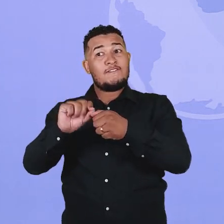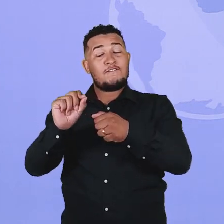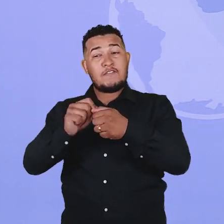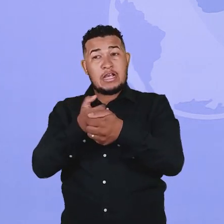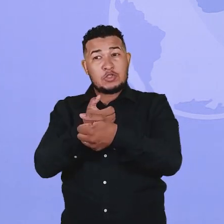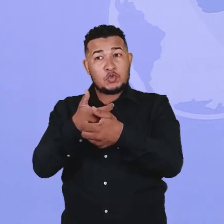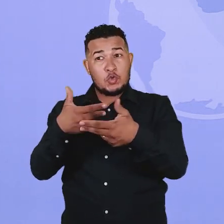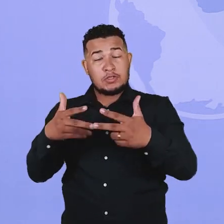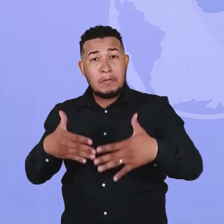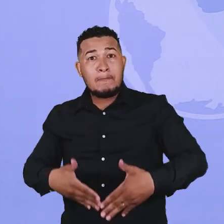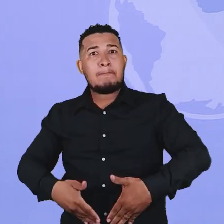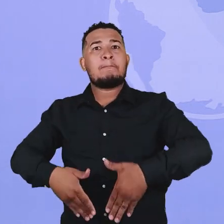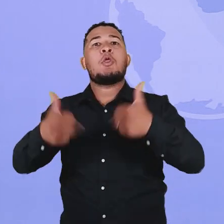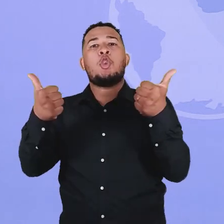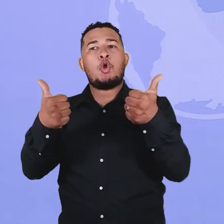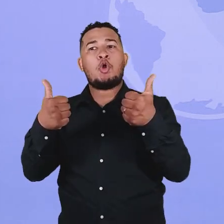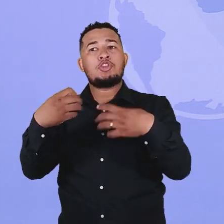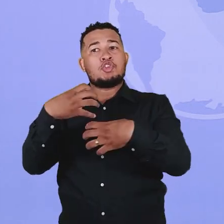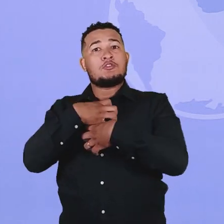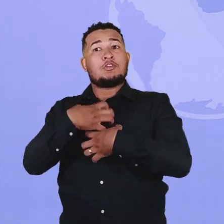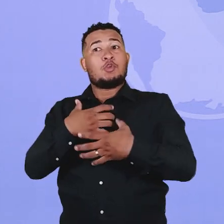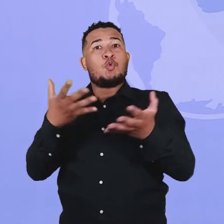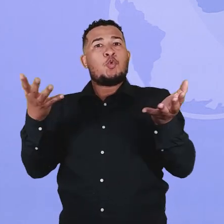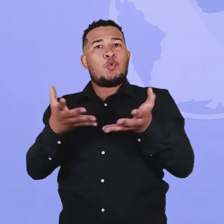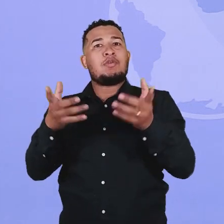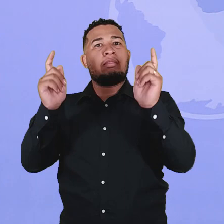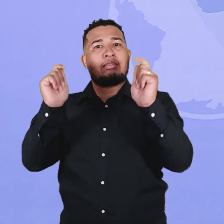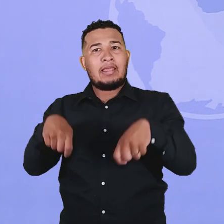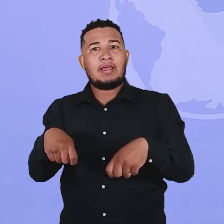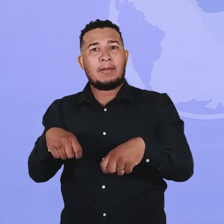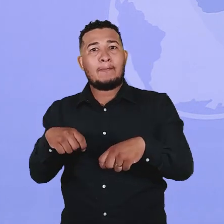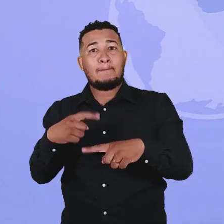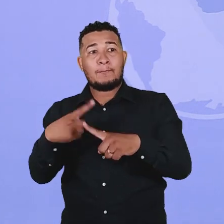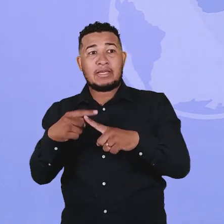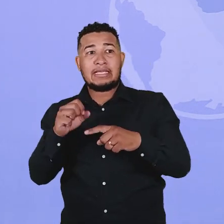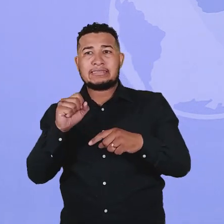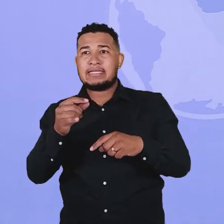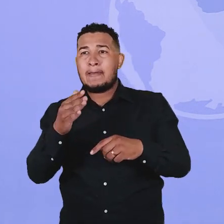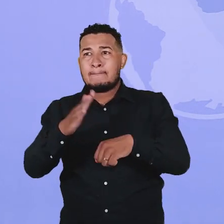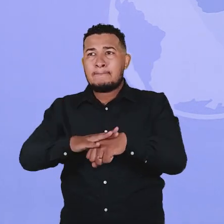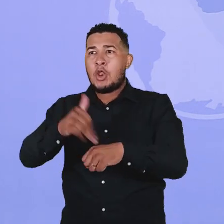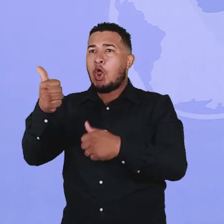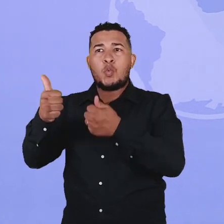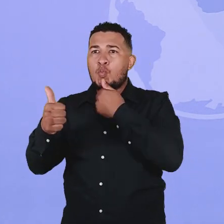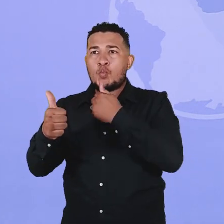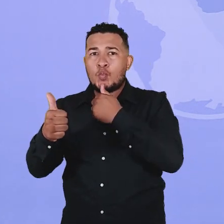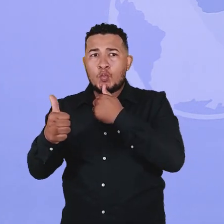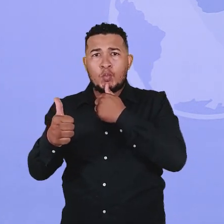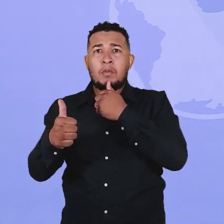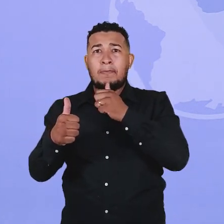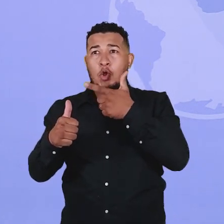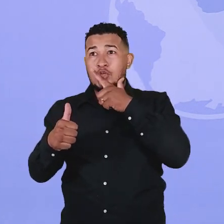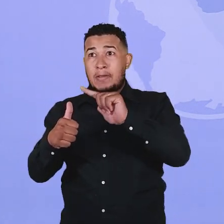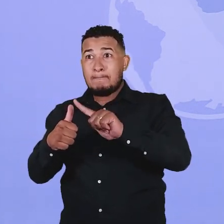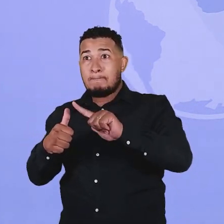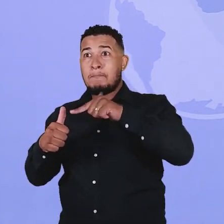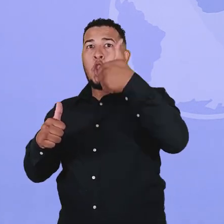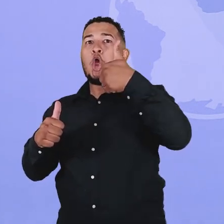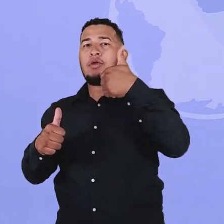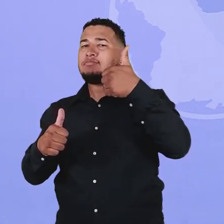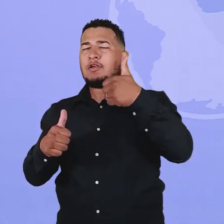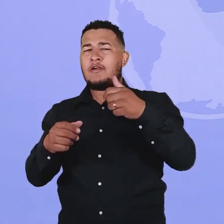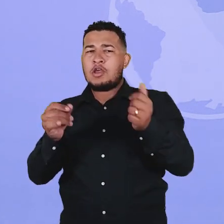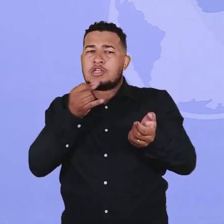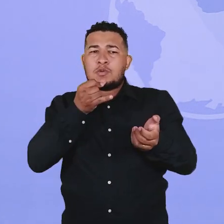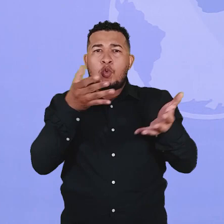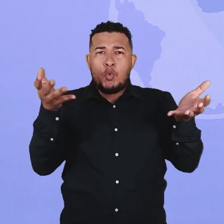seguinte: faça o seu melhor na condição que você tem, enquanto você não tem condição melhor para fazer